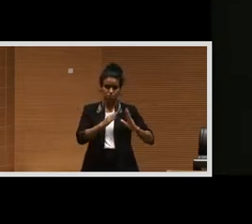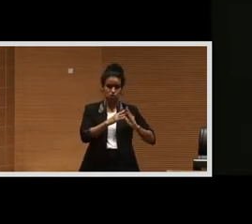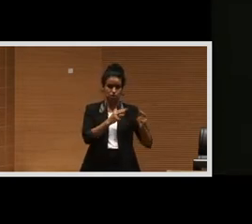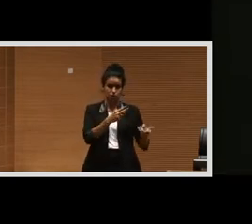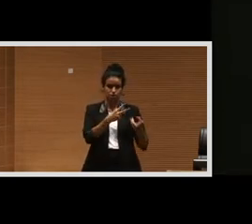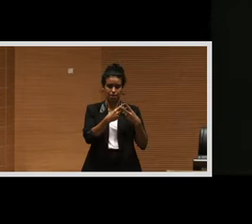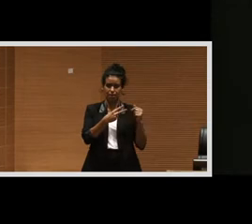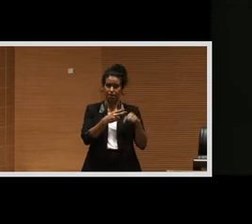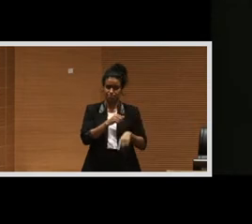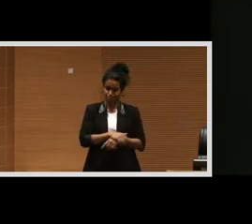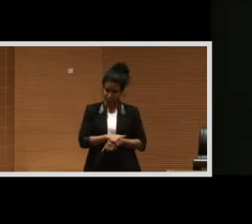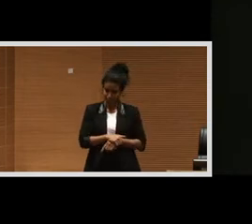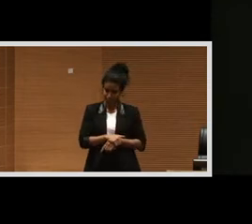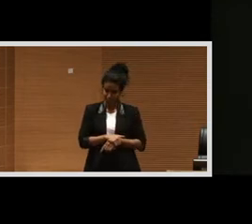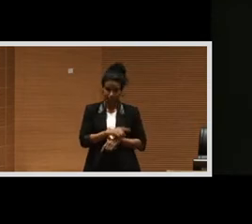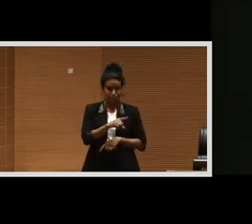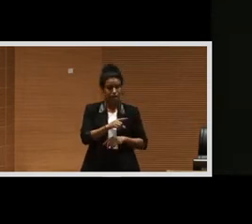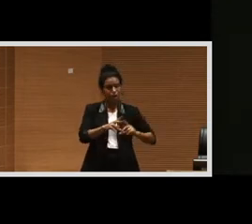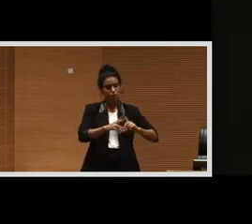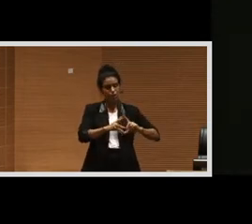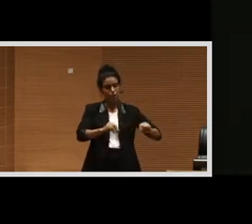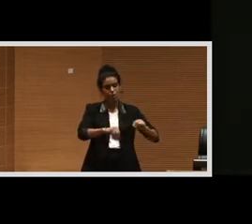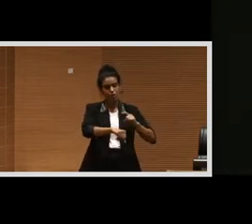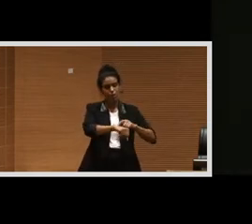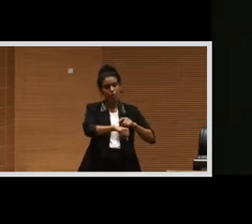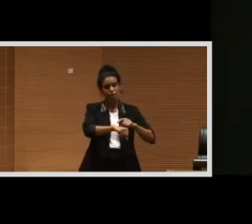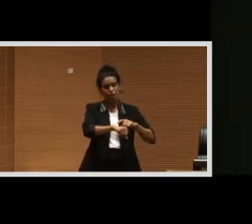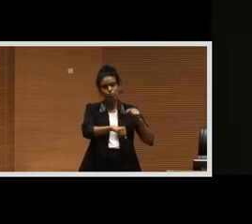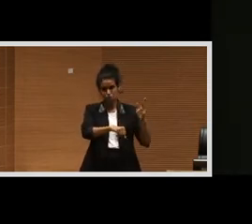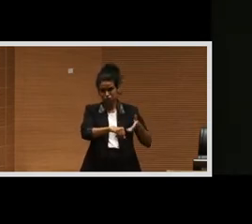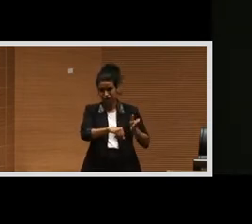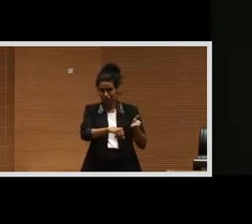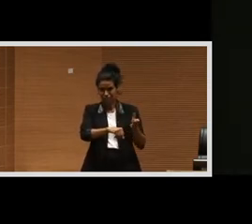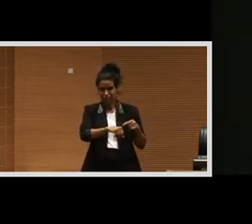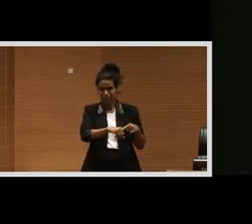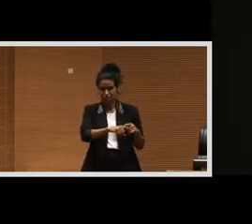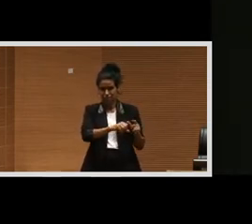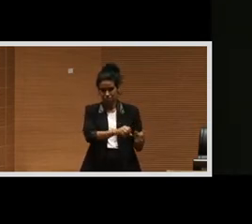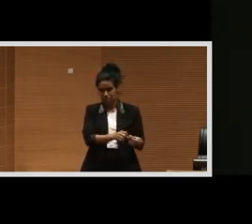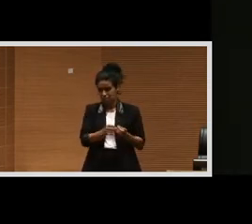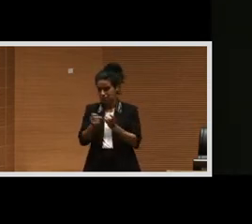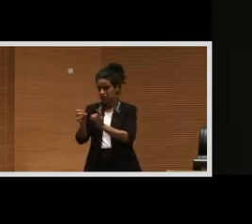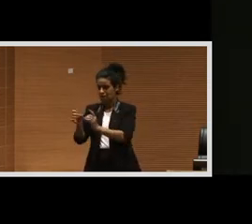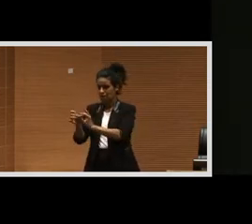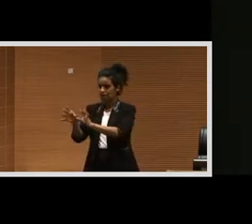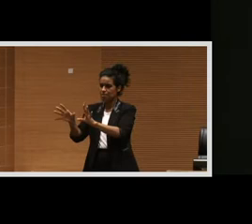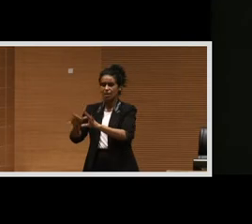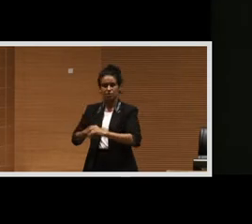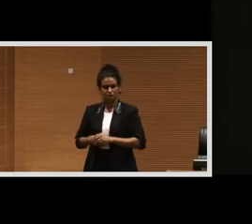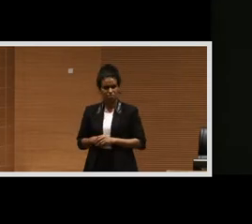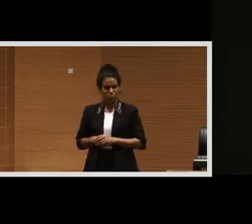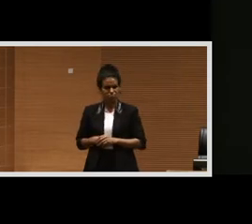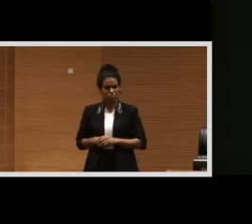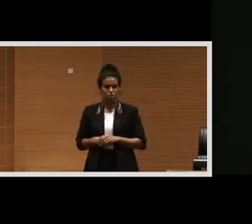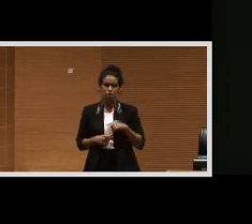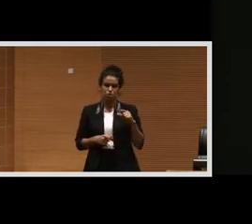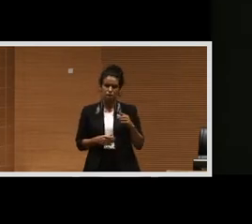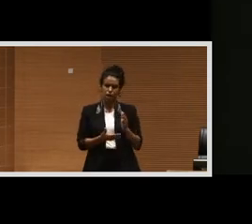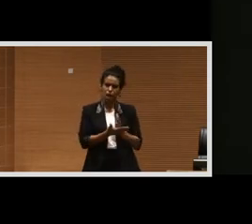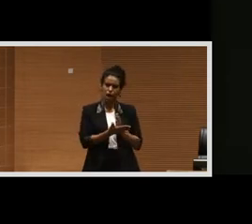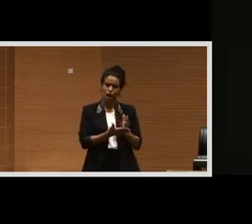Vamos libertar? Tá bom, alguns são só ladrãozinho de pão, mas